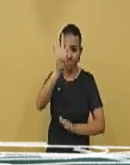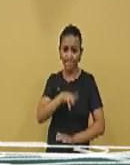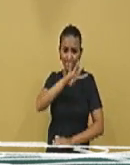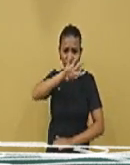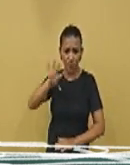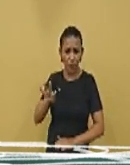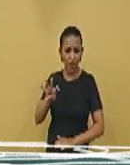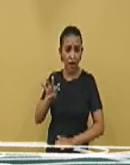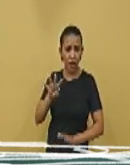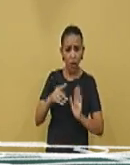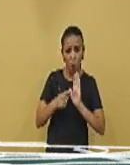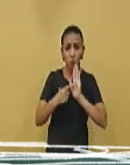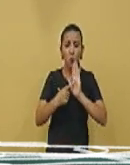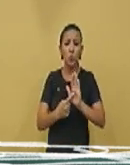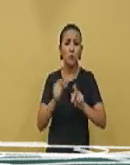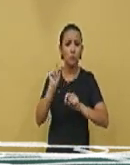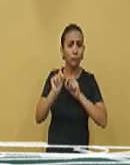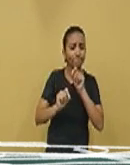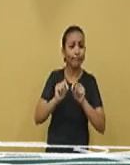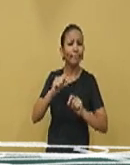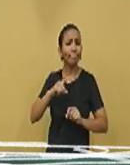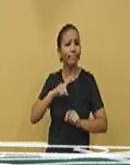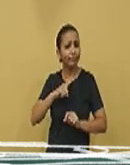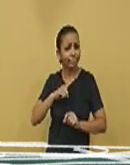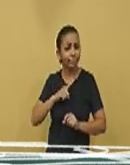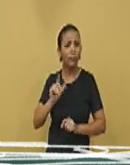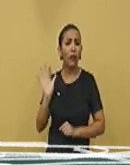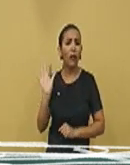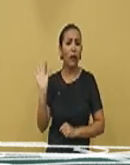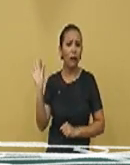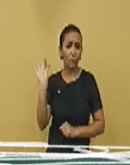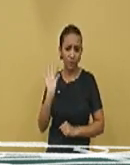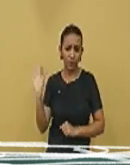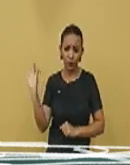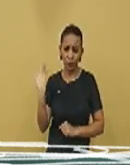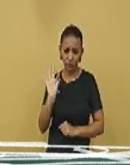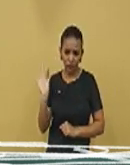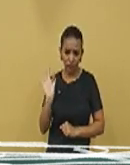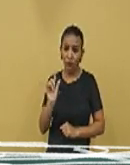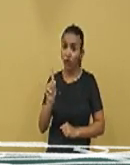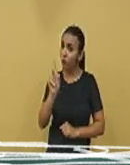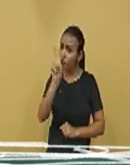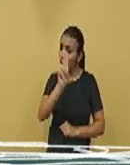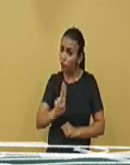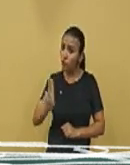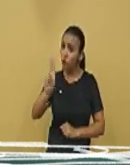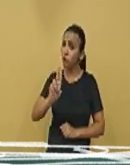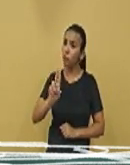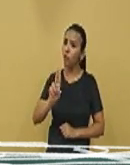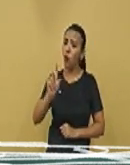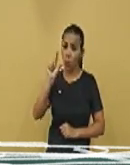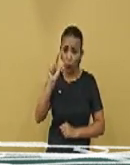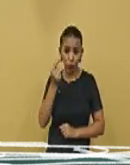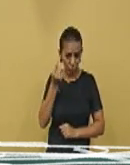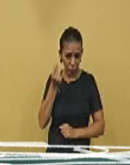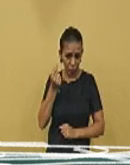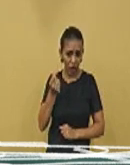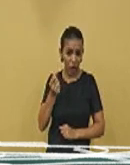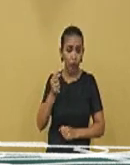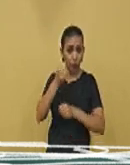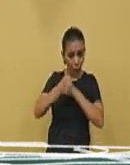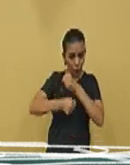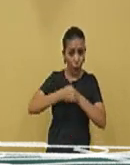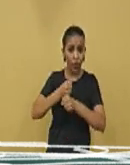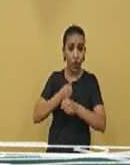que era demonstrado que a faculdade não utilizou uma parte dos recursos do seu orçamento anual, e esse recurso